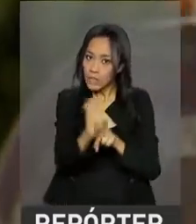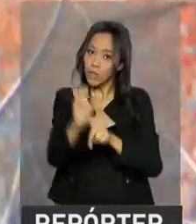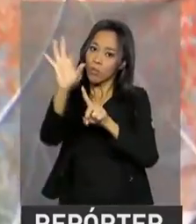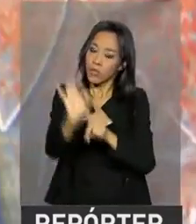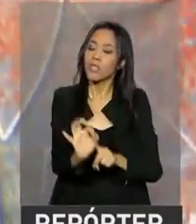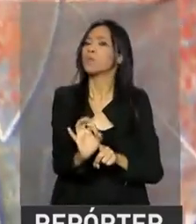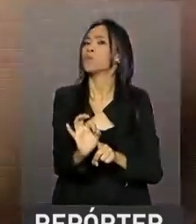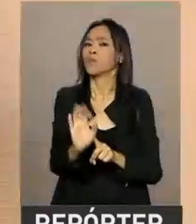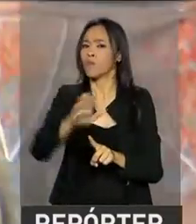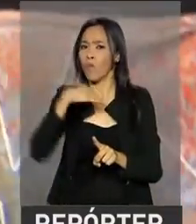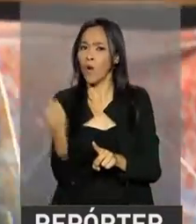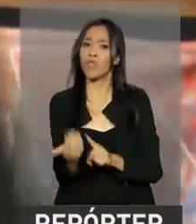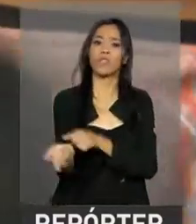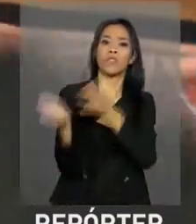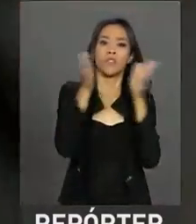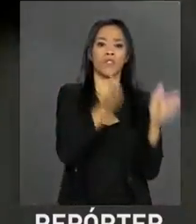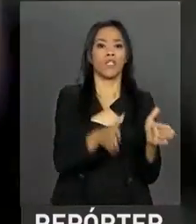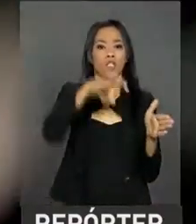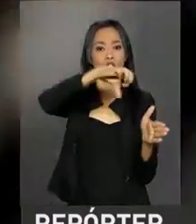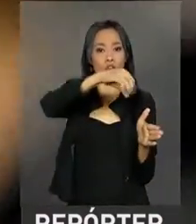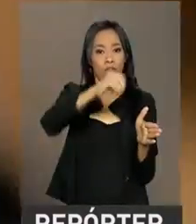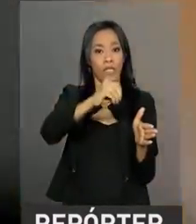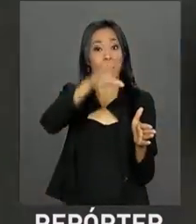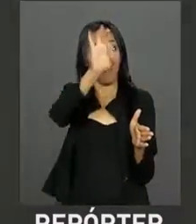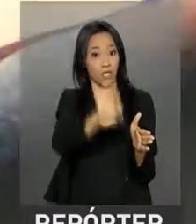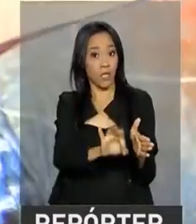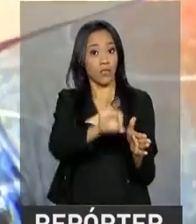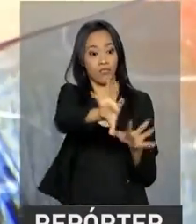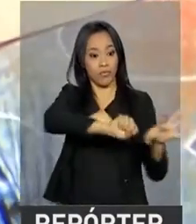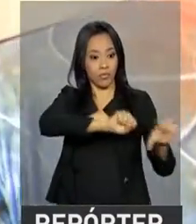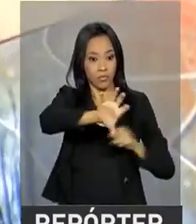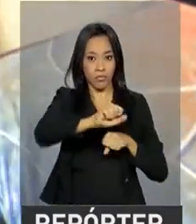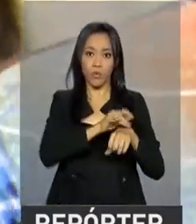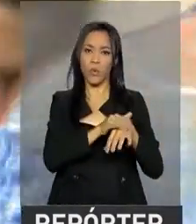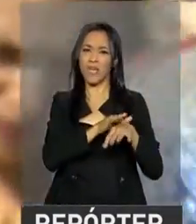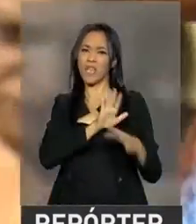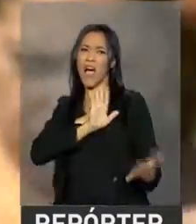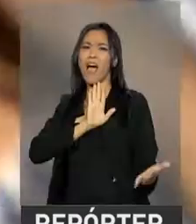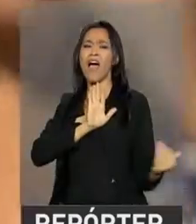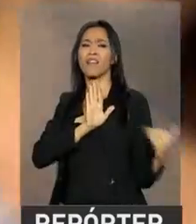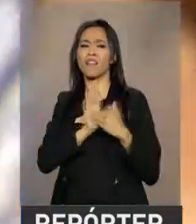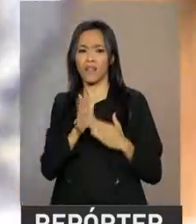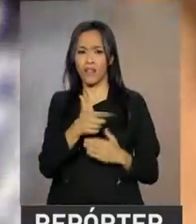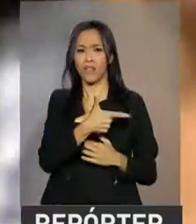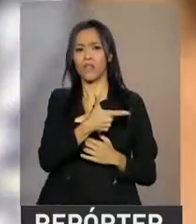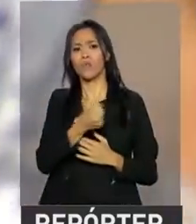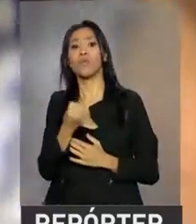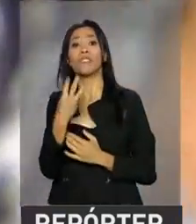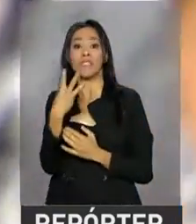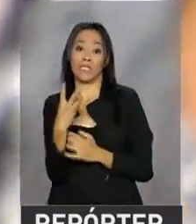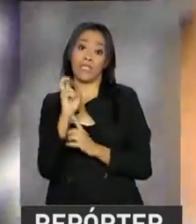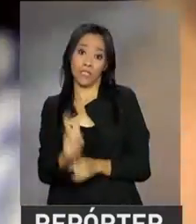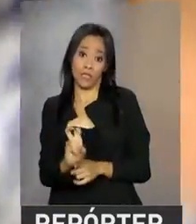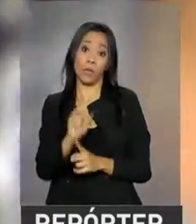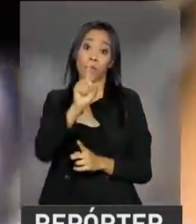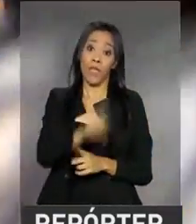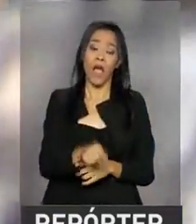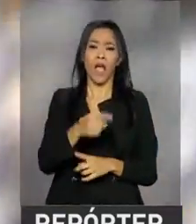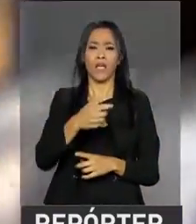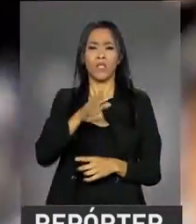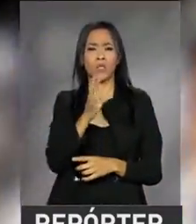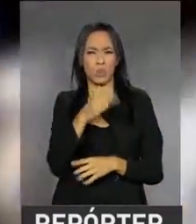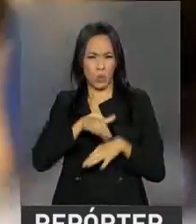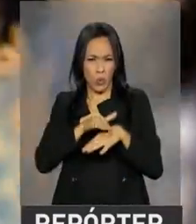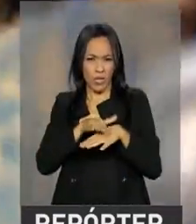mortes e 90% na incidência da doença até 2035. A tuberculose foi a doença infecciosa que mais